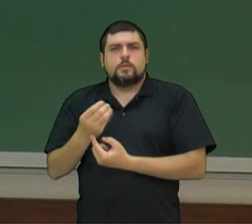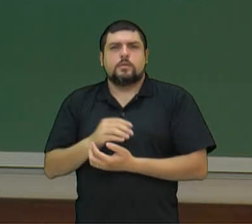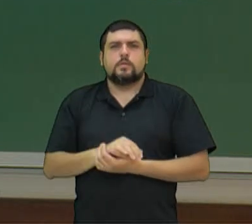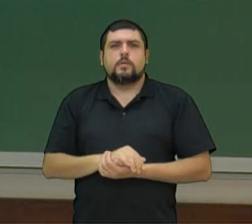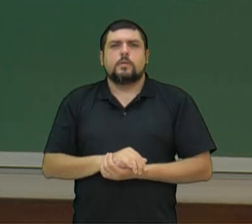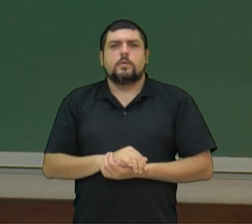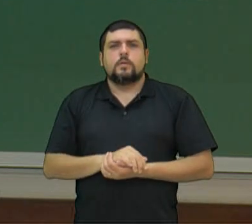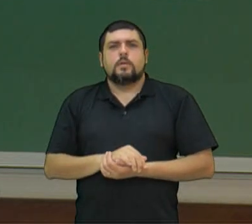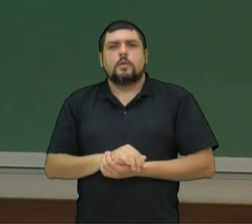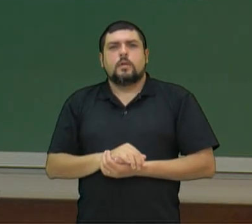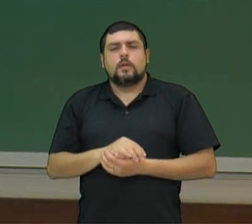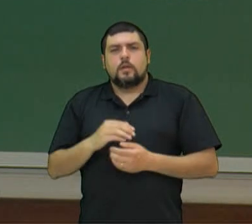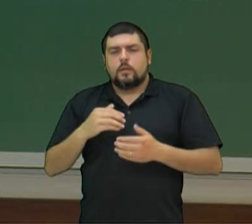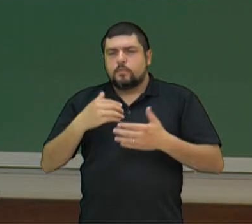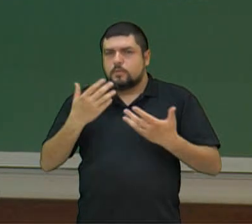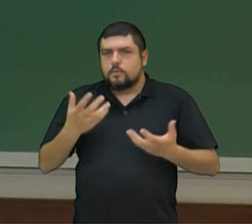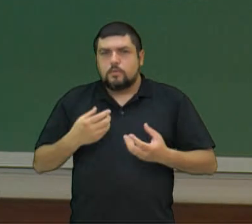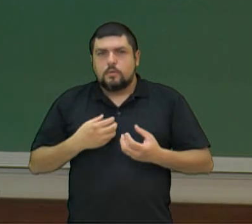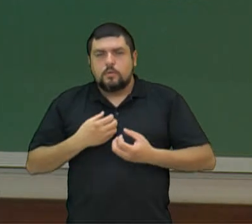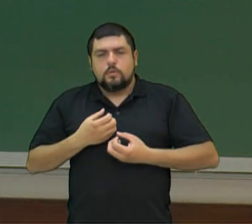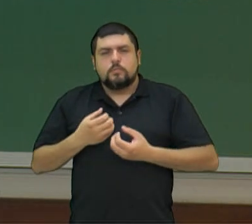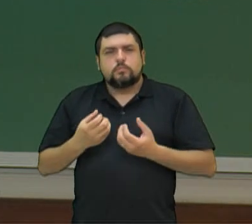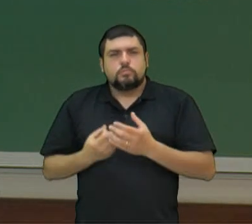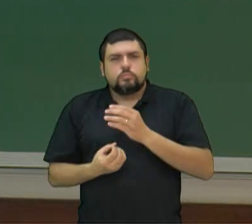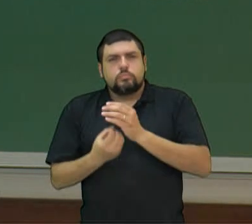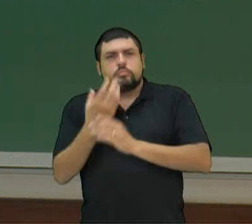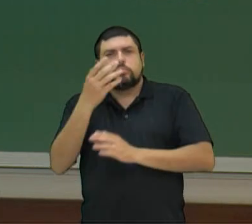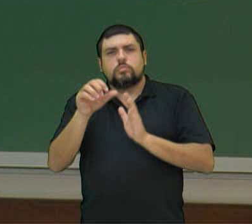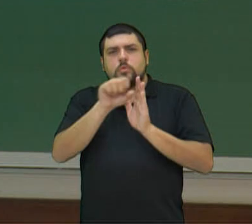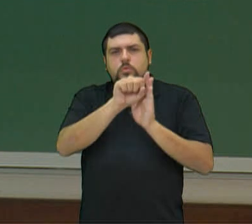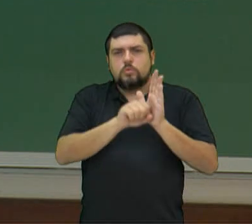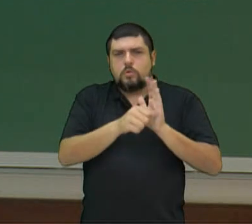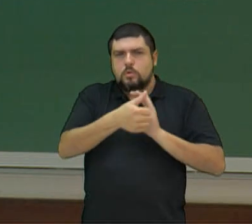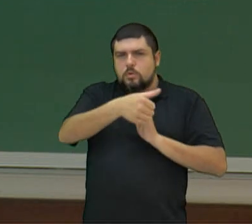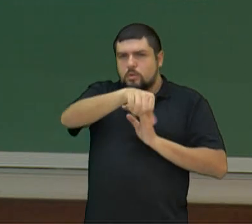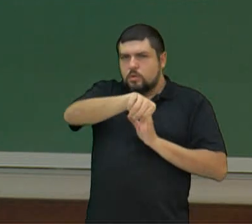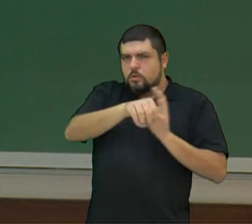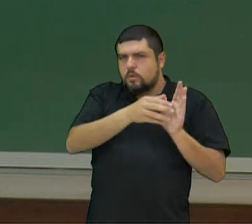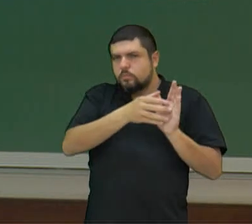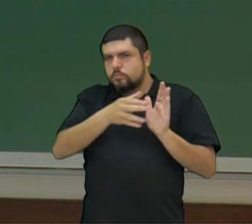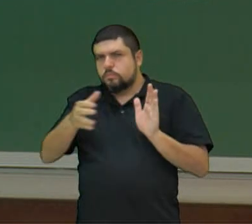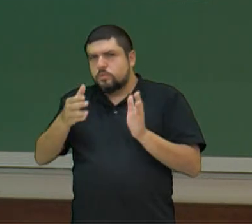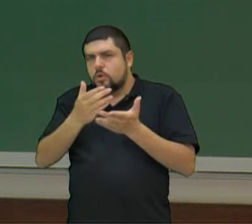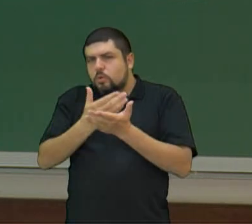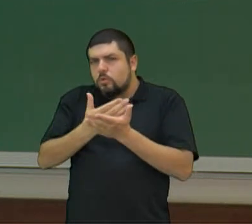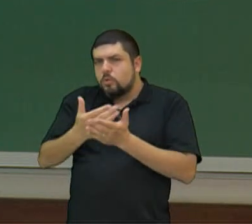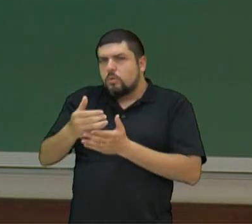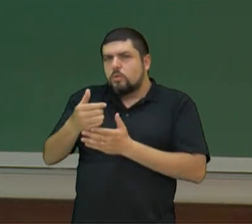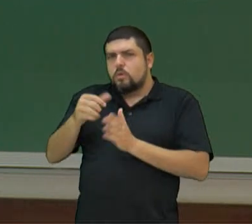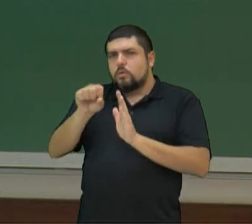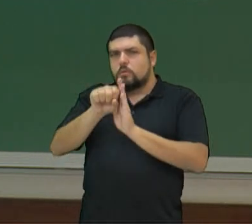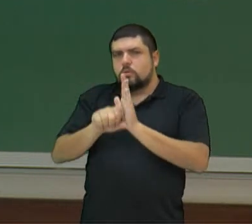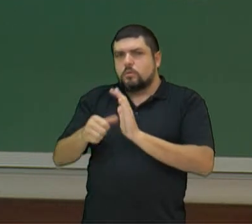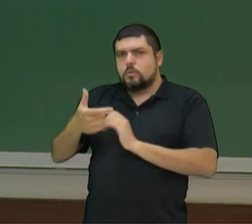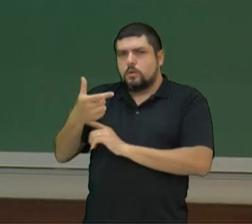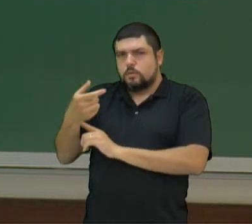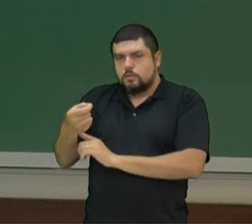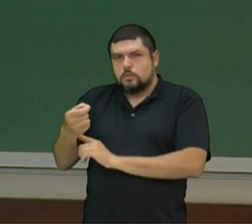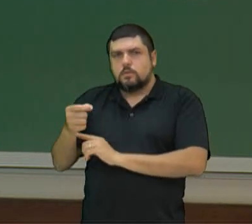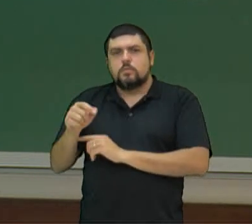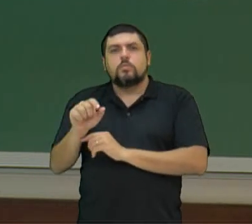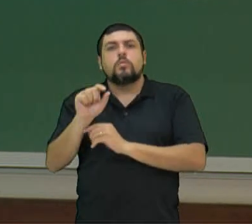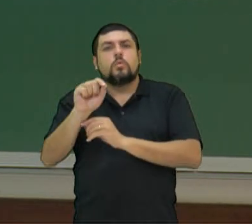A modalidade surgiu entre o fim do século XIX e o início do século XX, como um verdadeiro